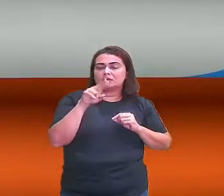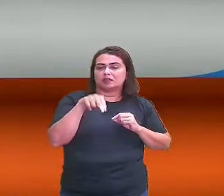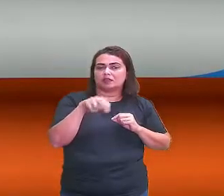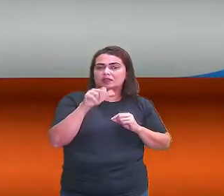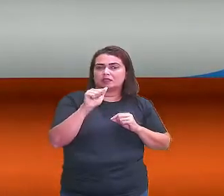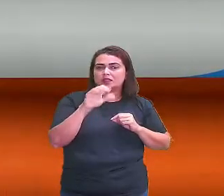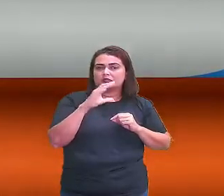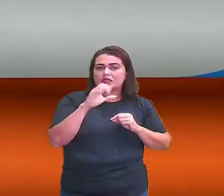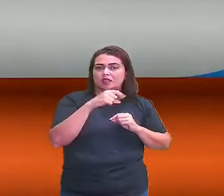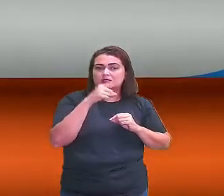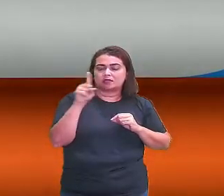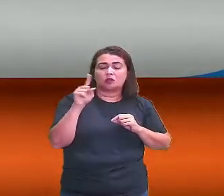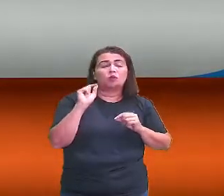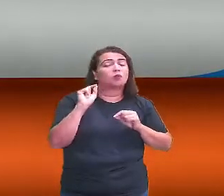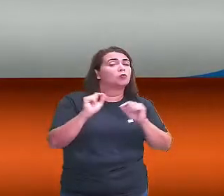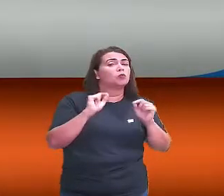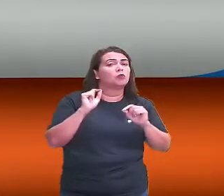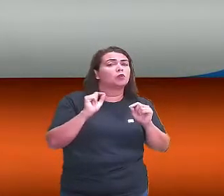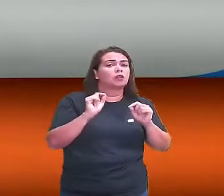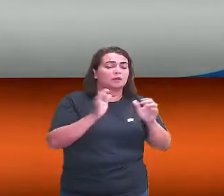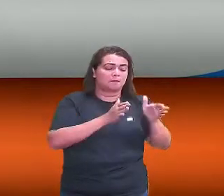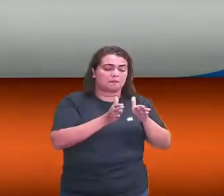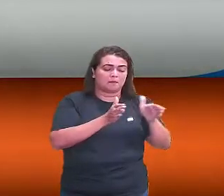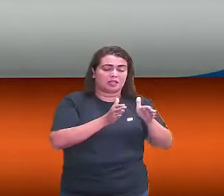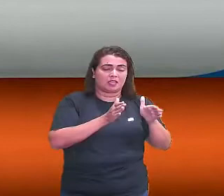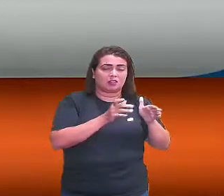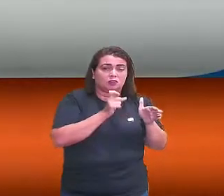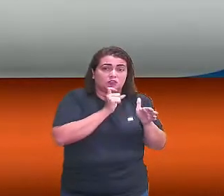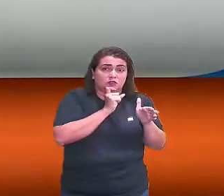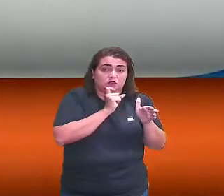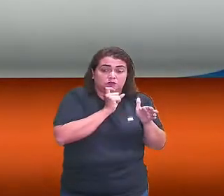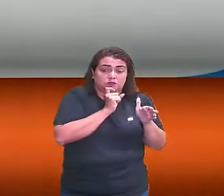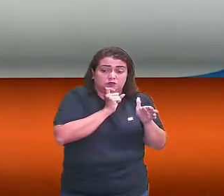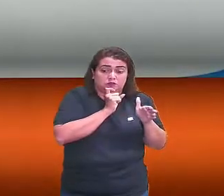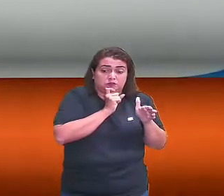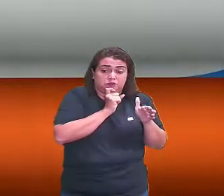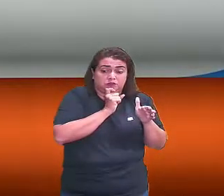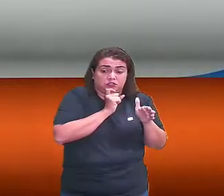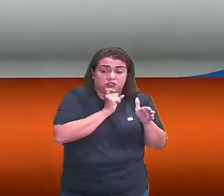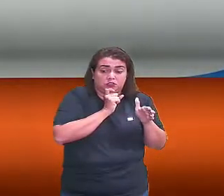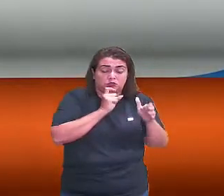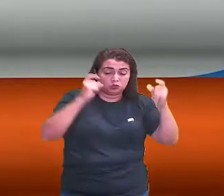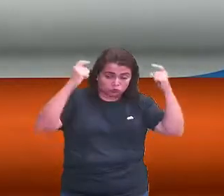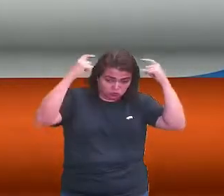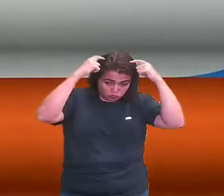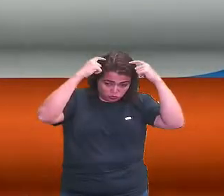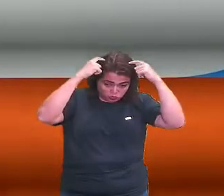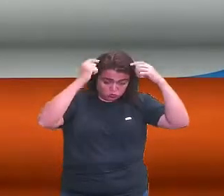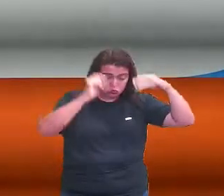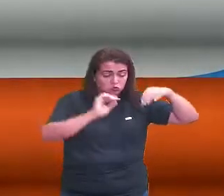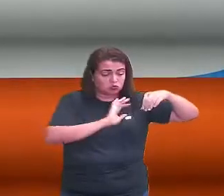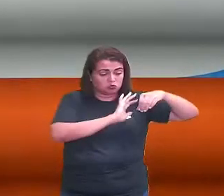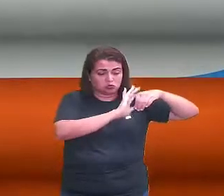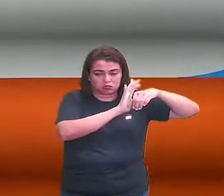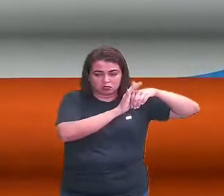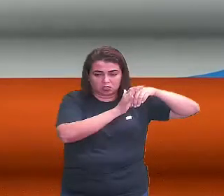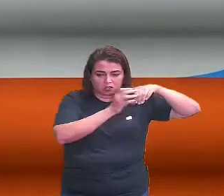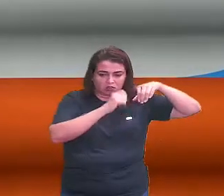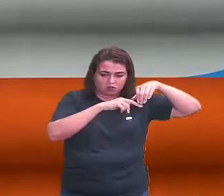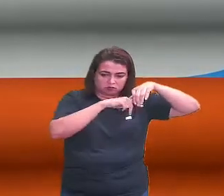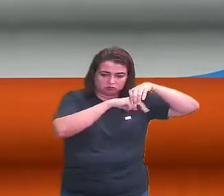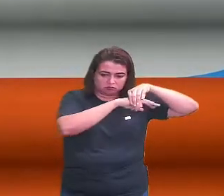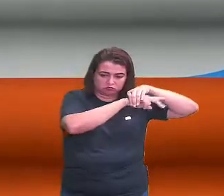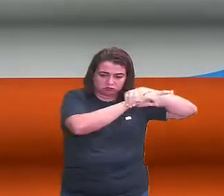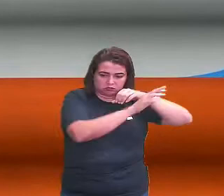de inverno, que eles têm muito frio, eles vão lá para o fundo de uma caverna, se esconder do frio e eles dormem durante